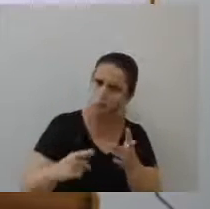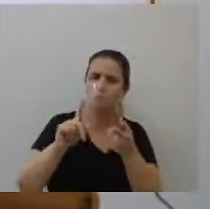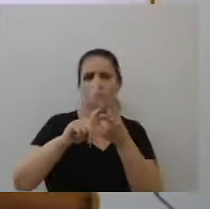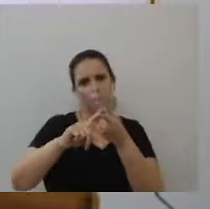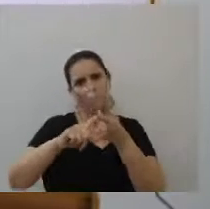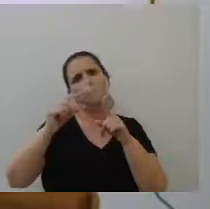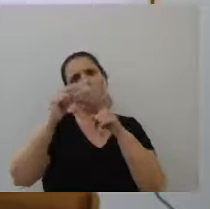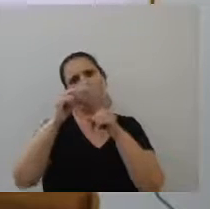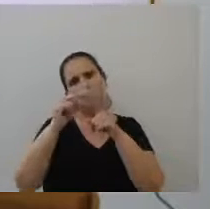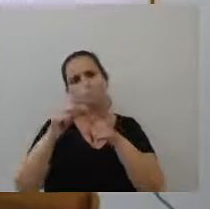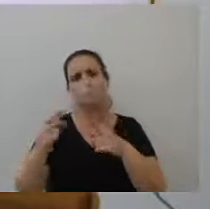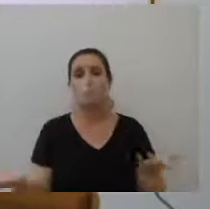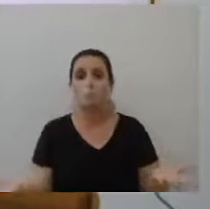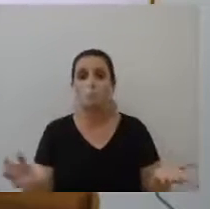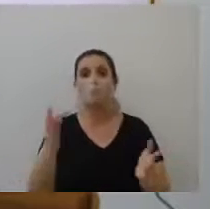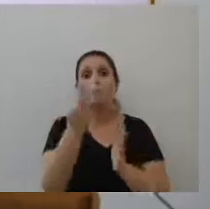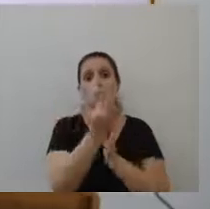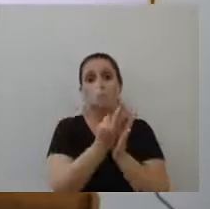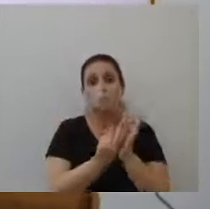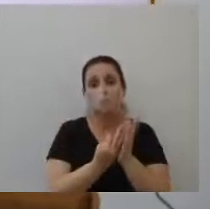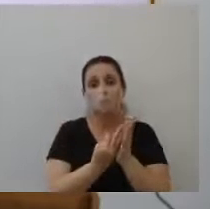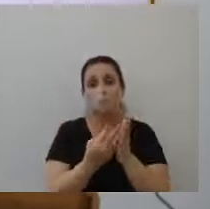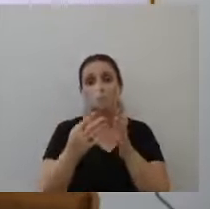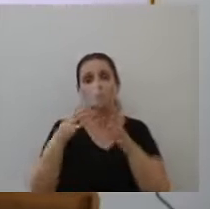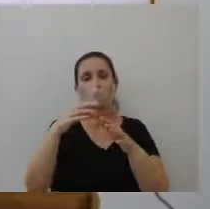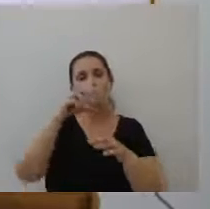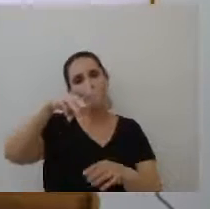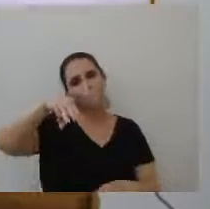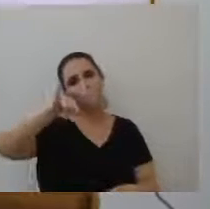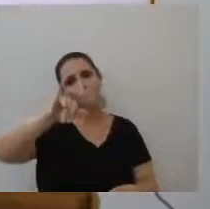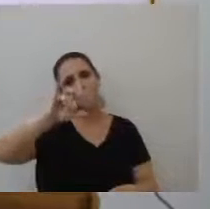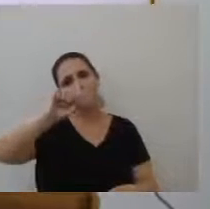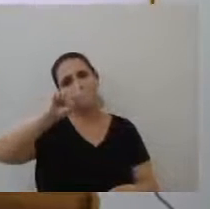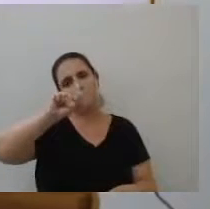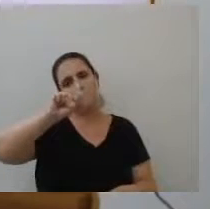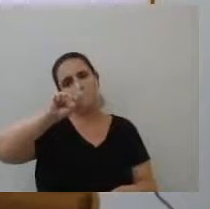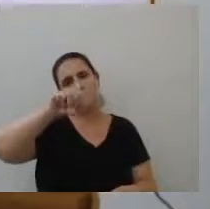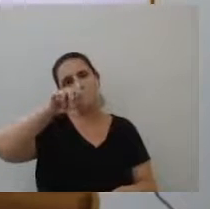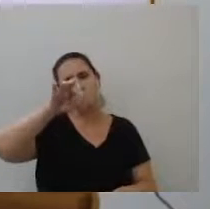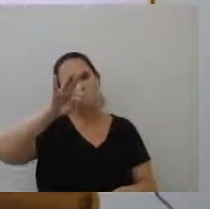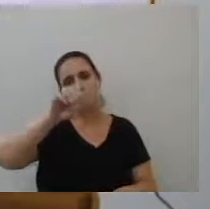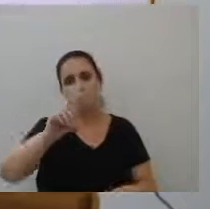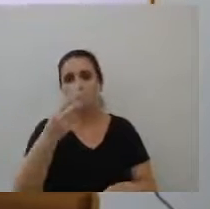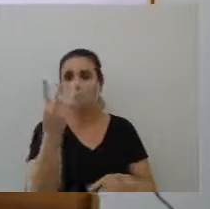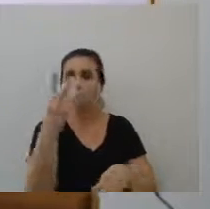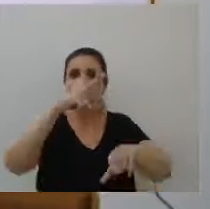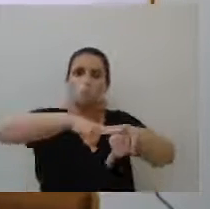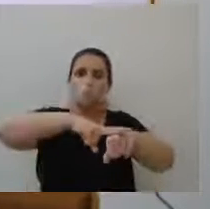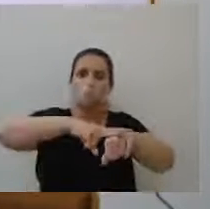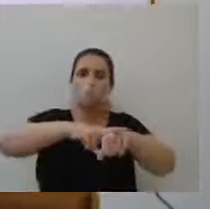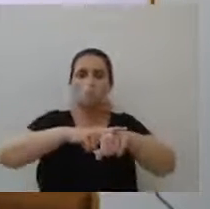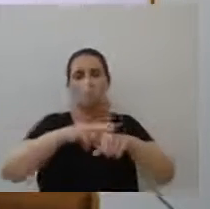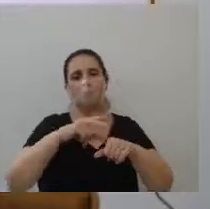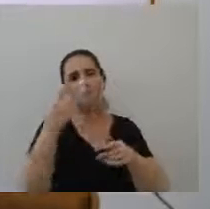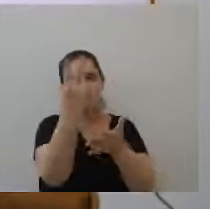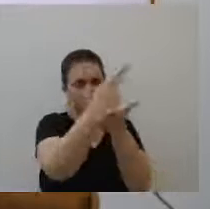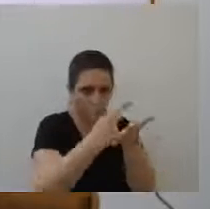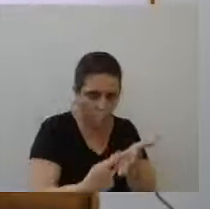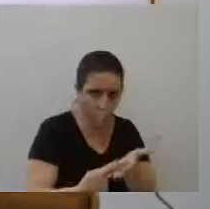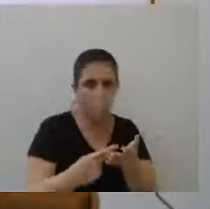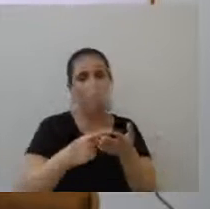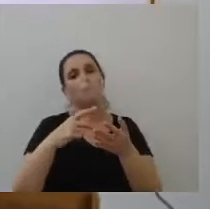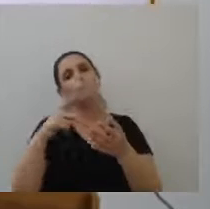sobraram só os cotocos, né? Como nós costumamos falar no nosso dia a dia. Só os cotocos ali das árvores. Os